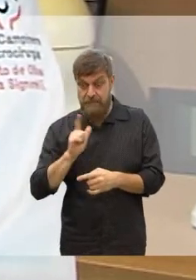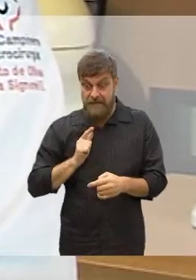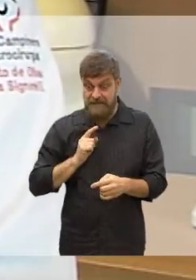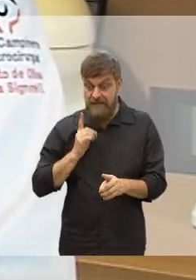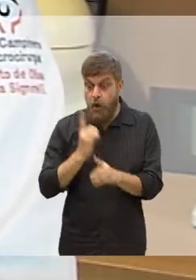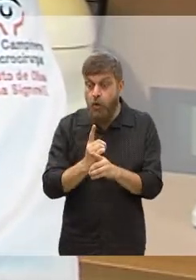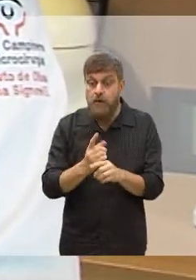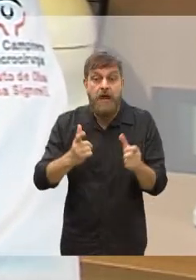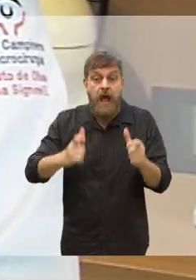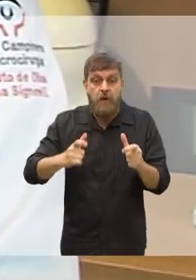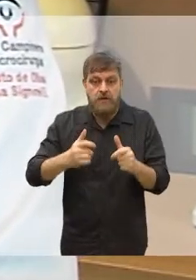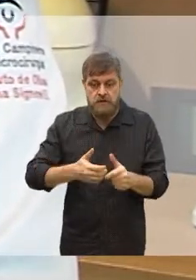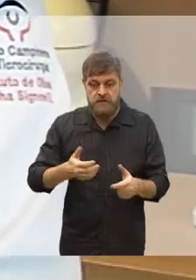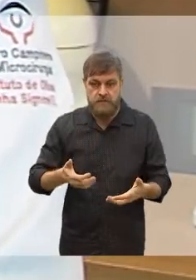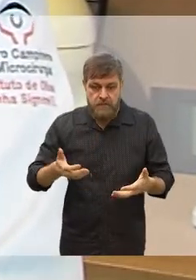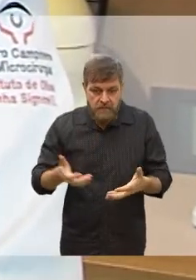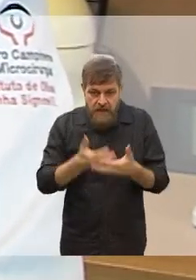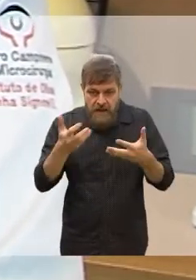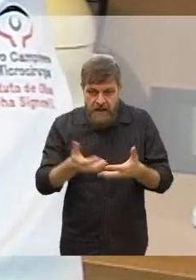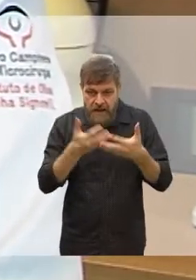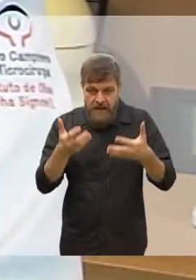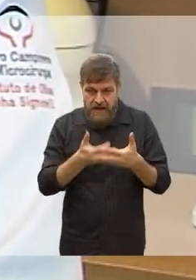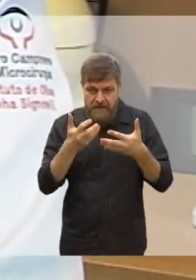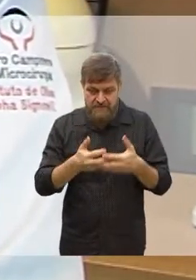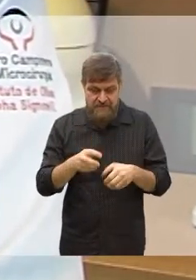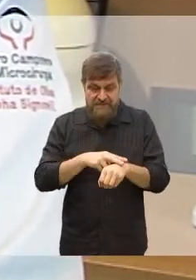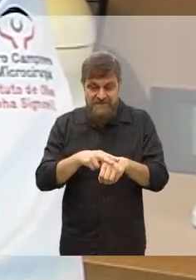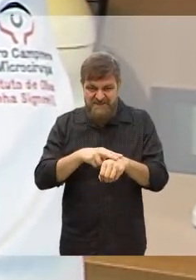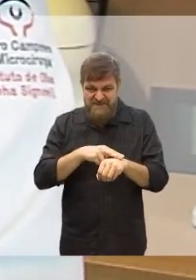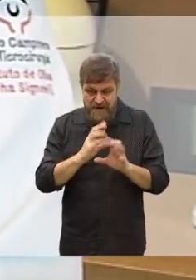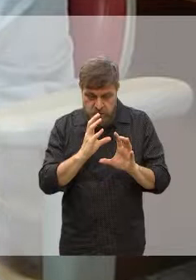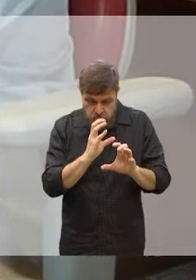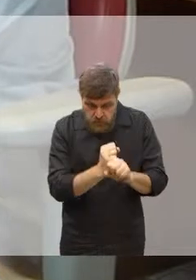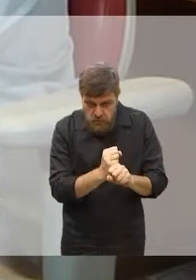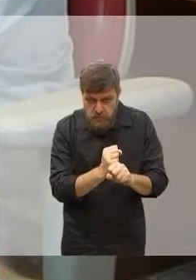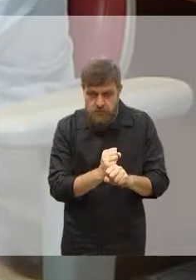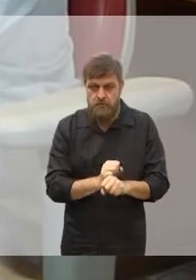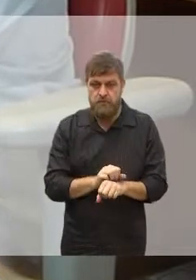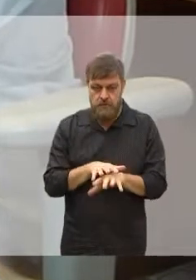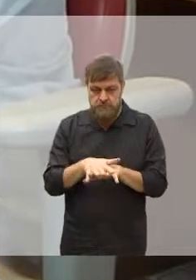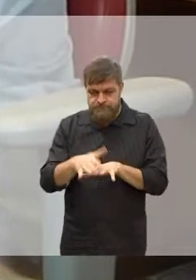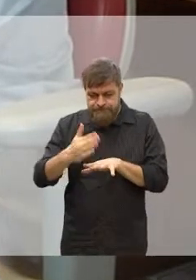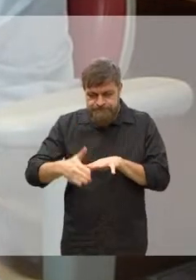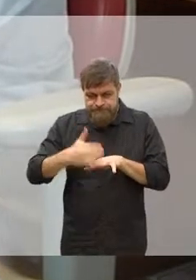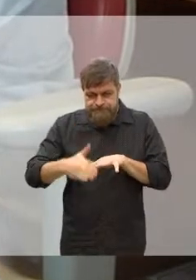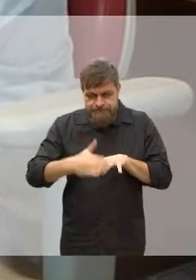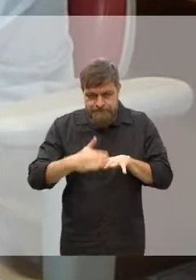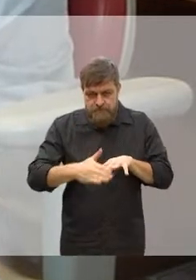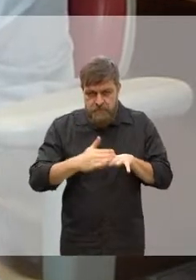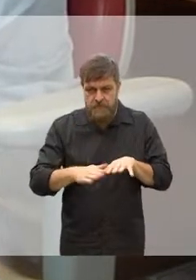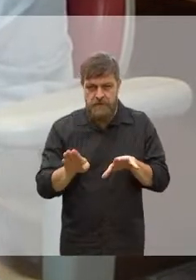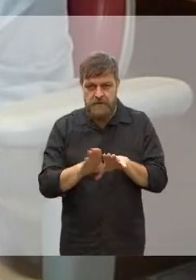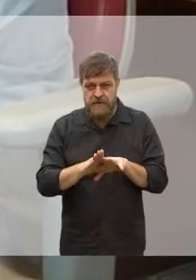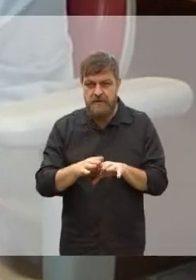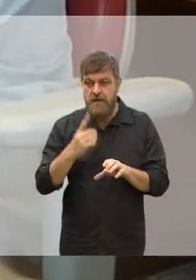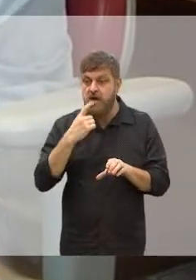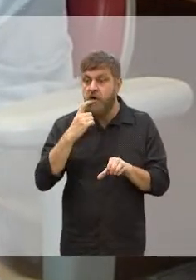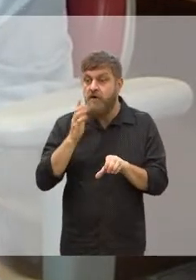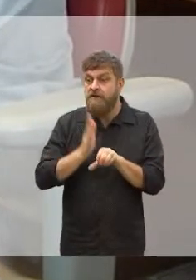esses elementos você pode encontrar em folhas verdes escuras, brócolis, em